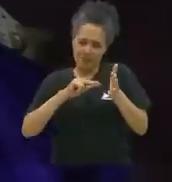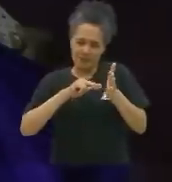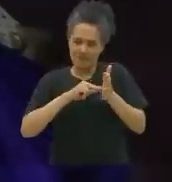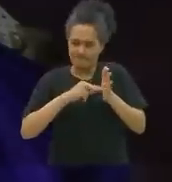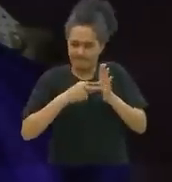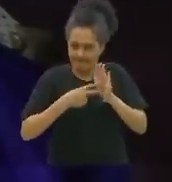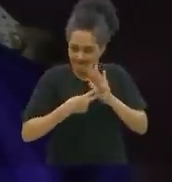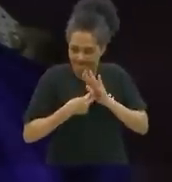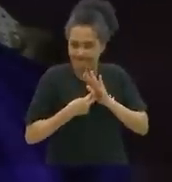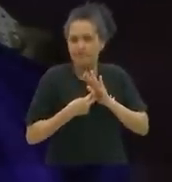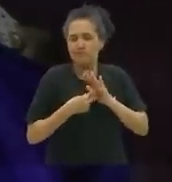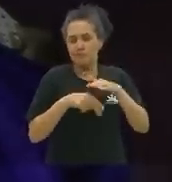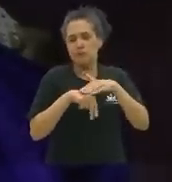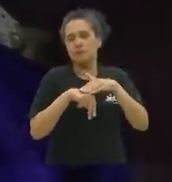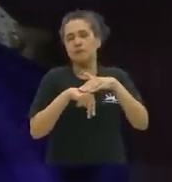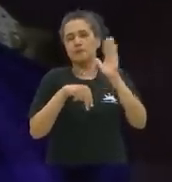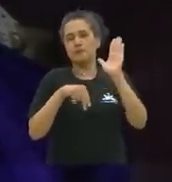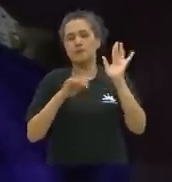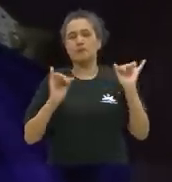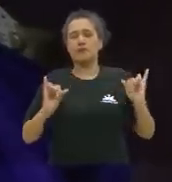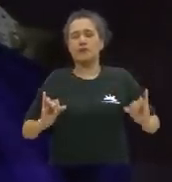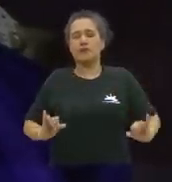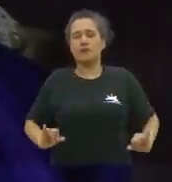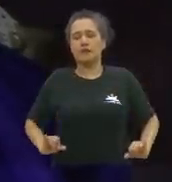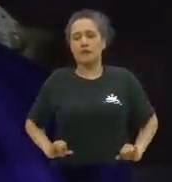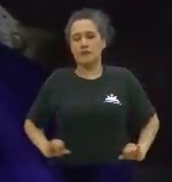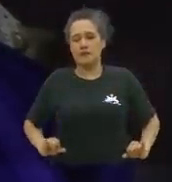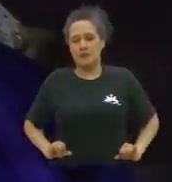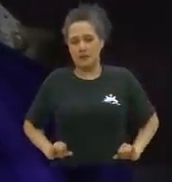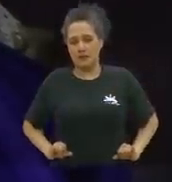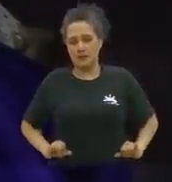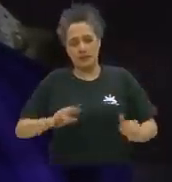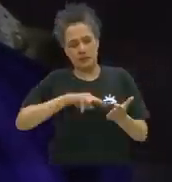maior à paixão e morte de Jesus.